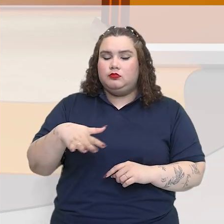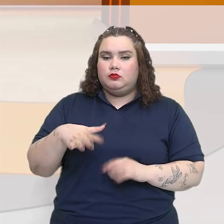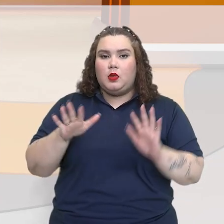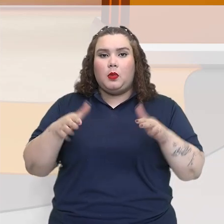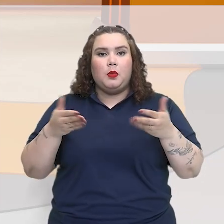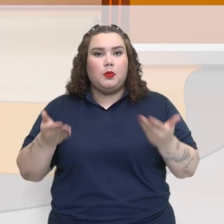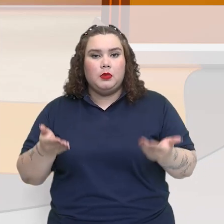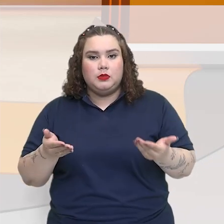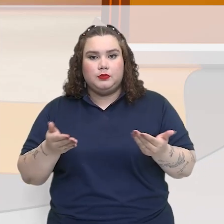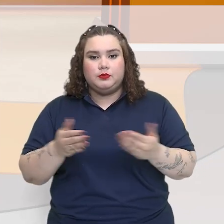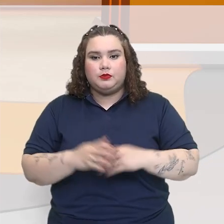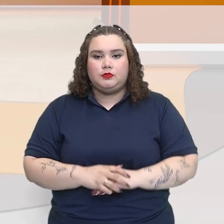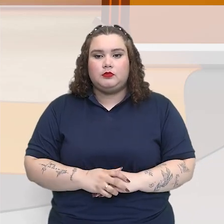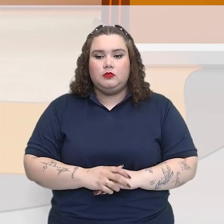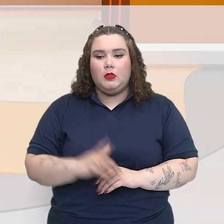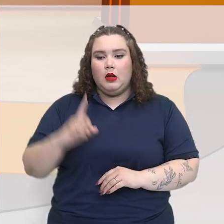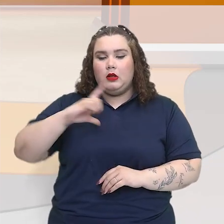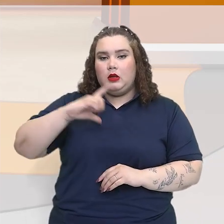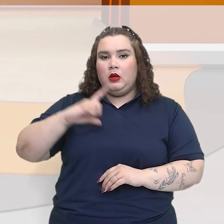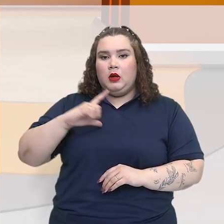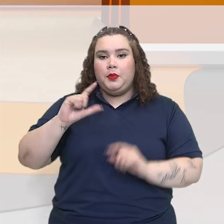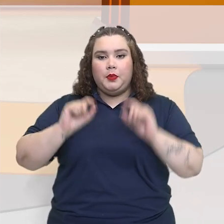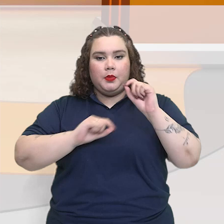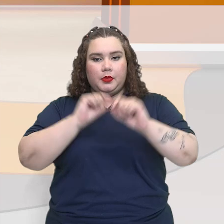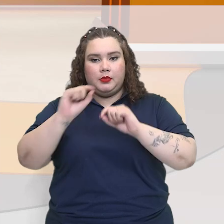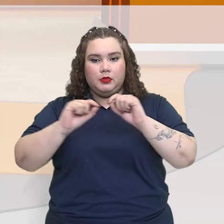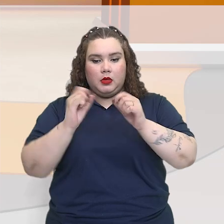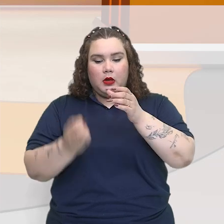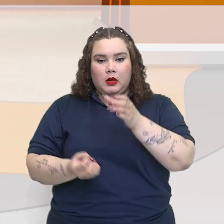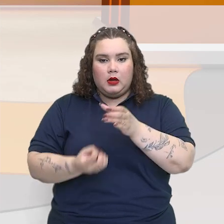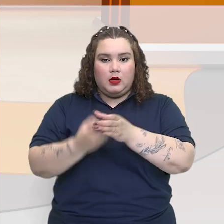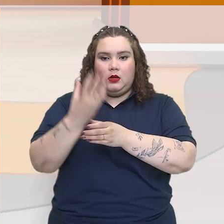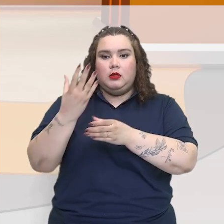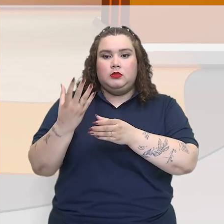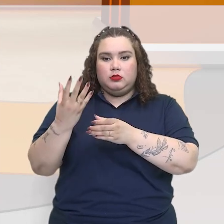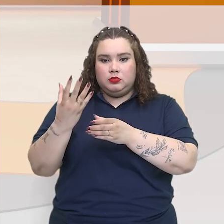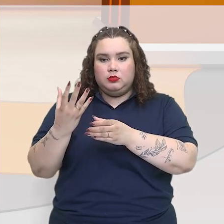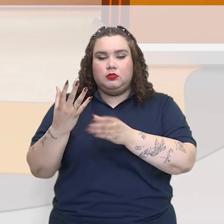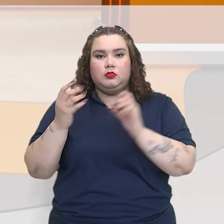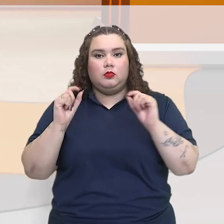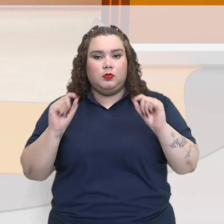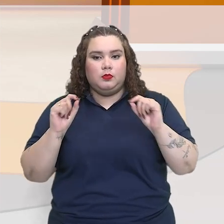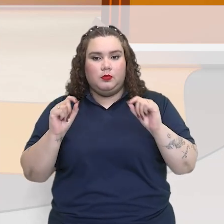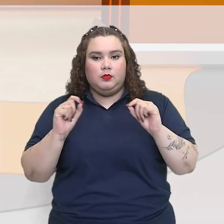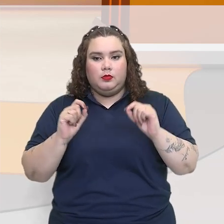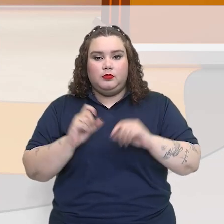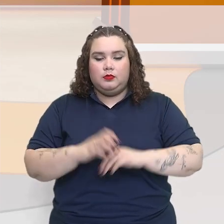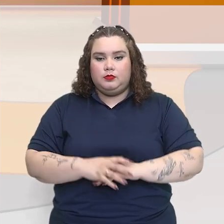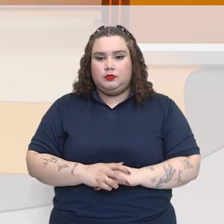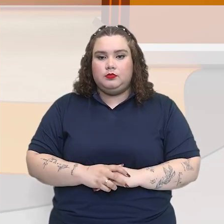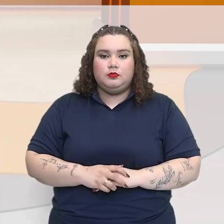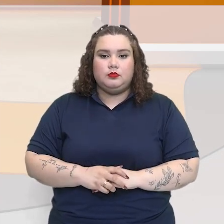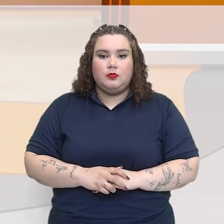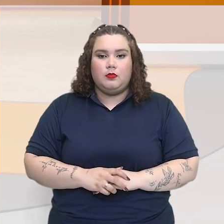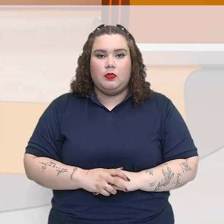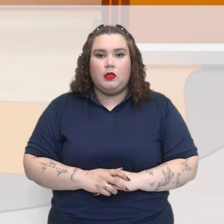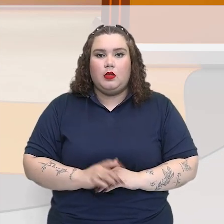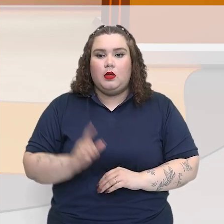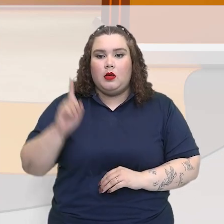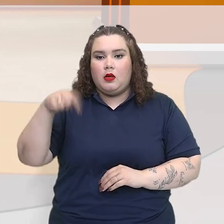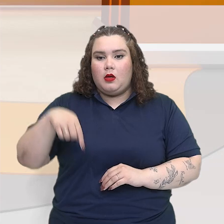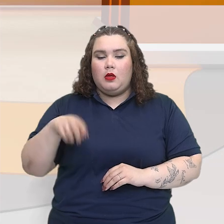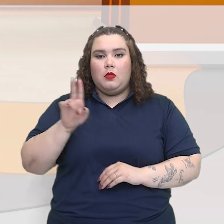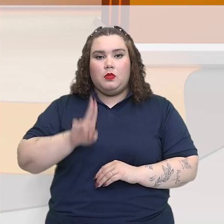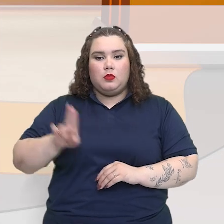quando, né, você tem justamente o surgimento daquilo, né, que é